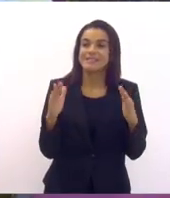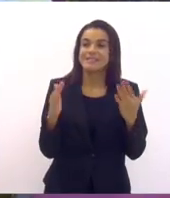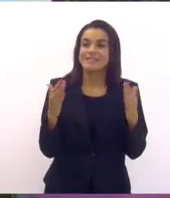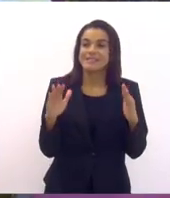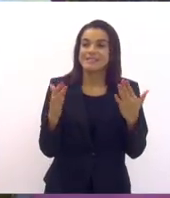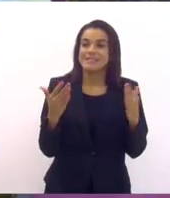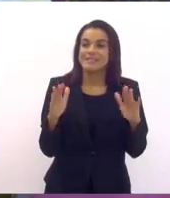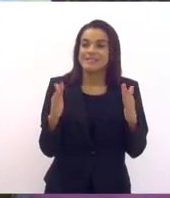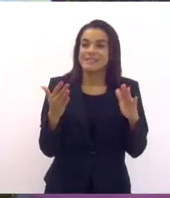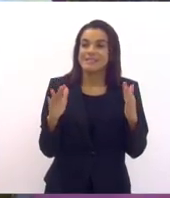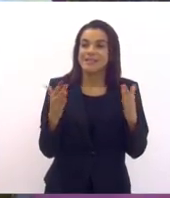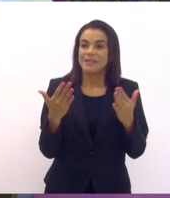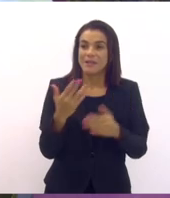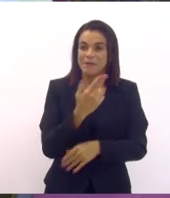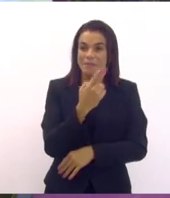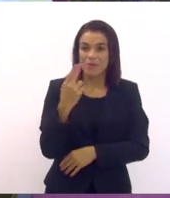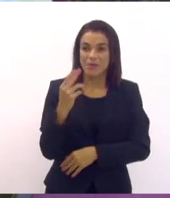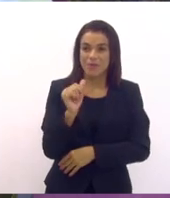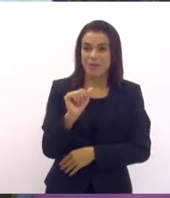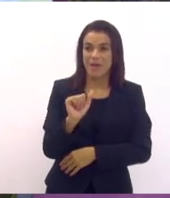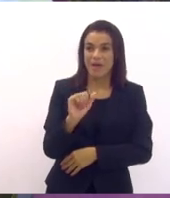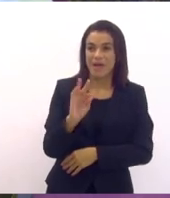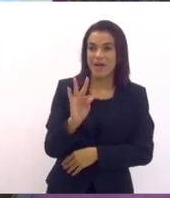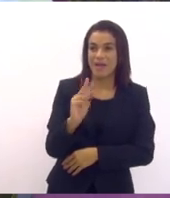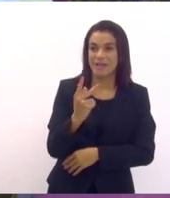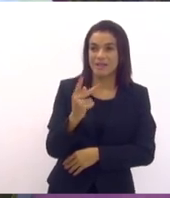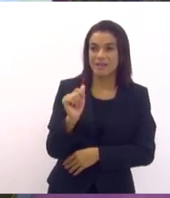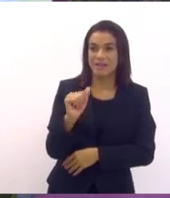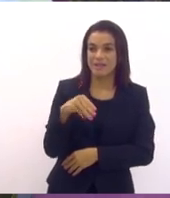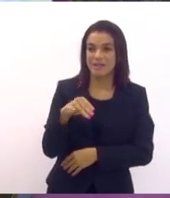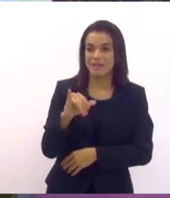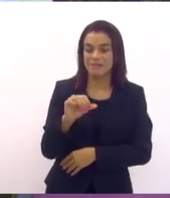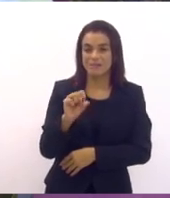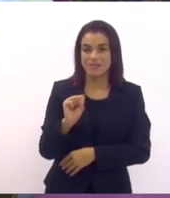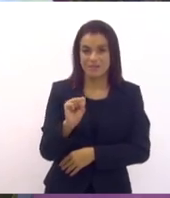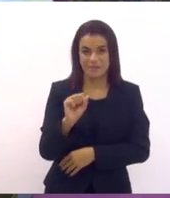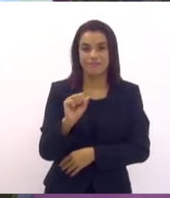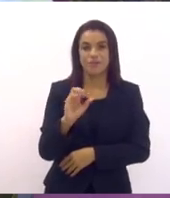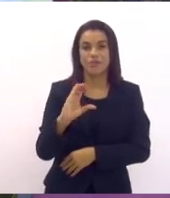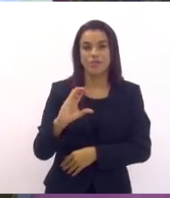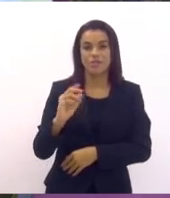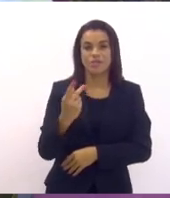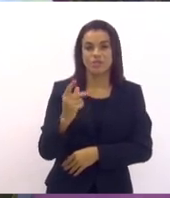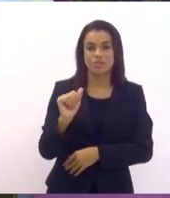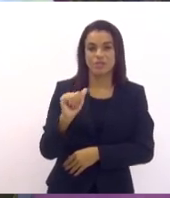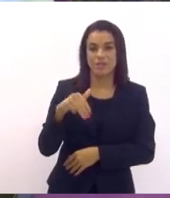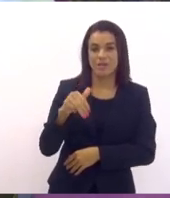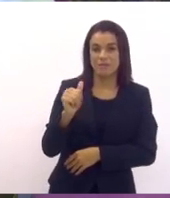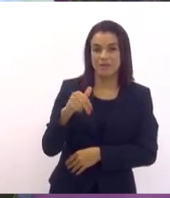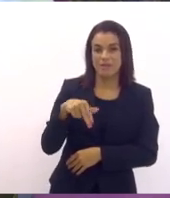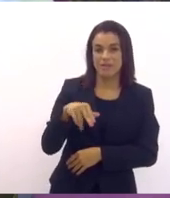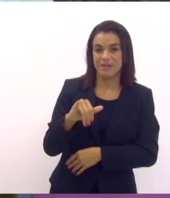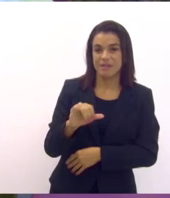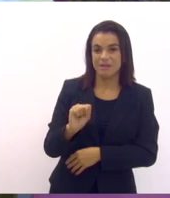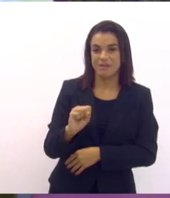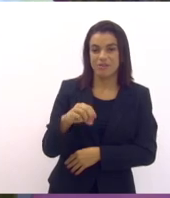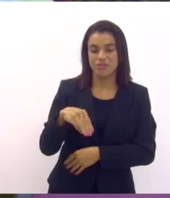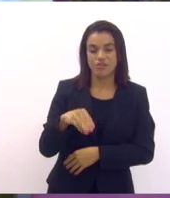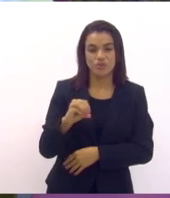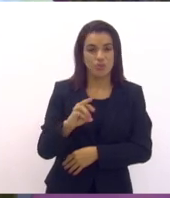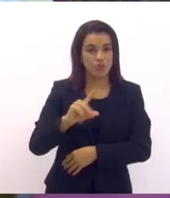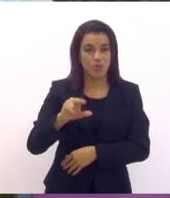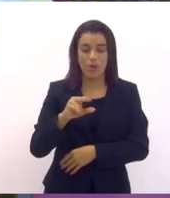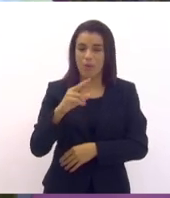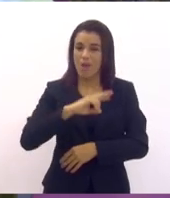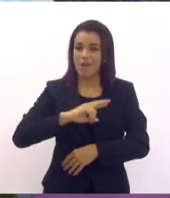perfeito meu nome é ates e o chamanismo Então não é como uma religião que teria uma hierarquia